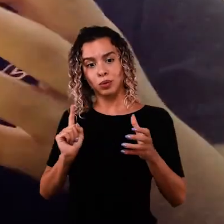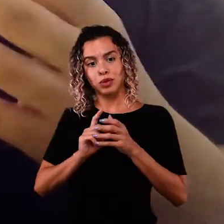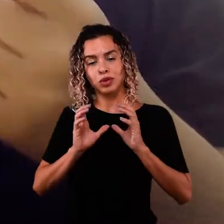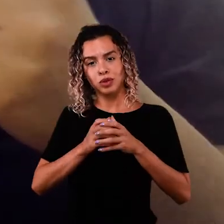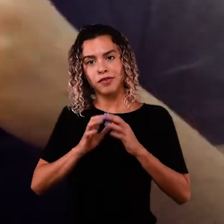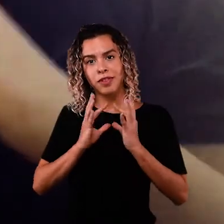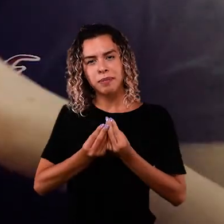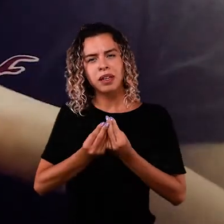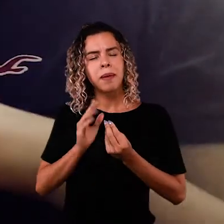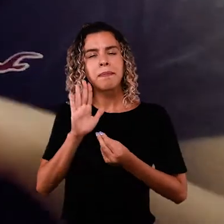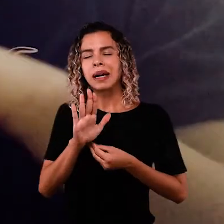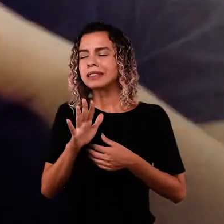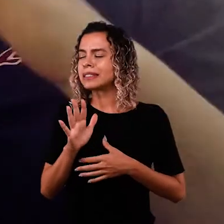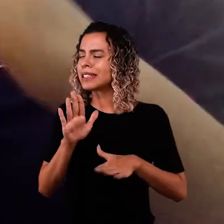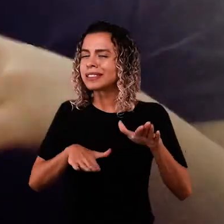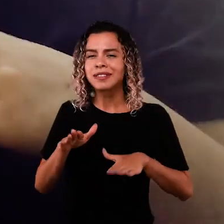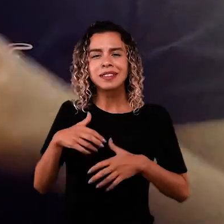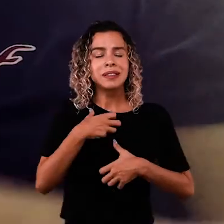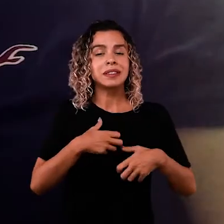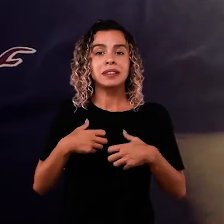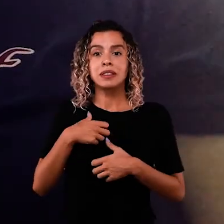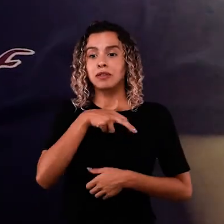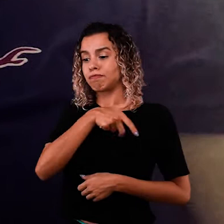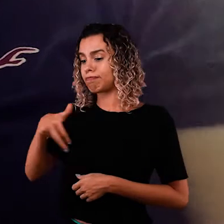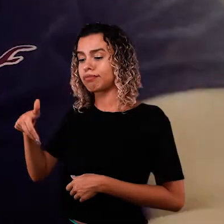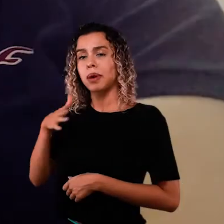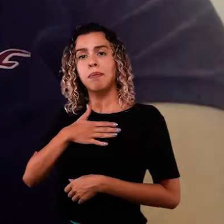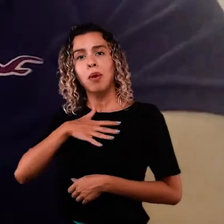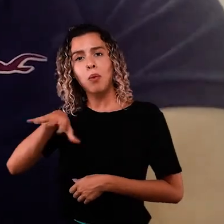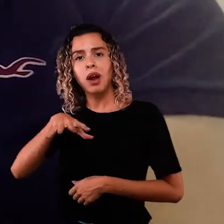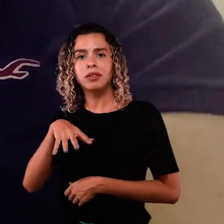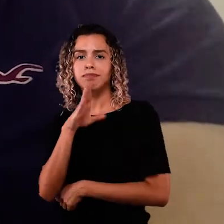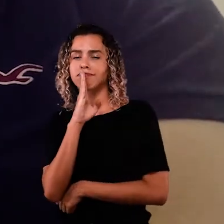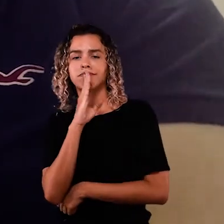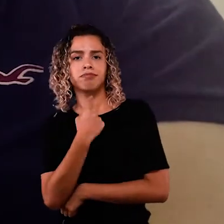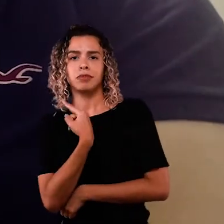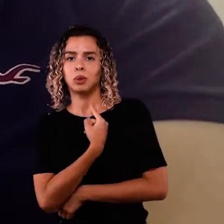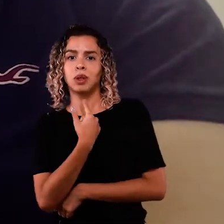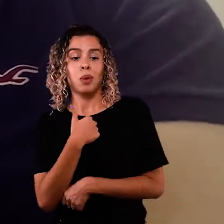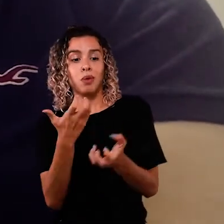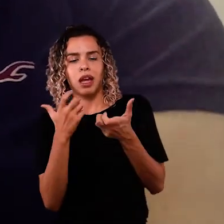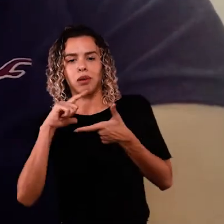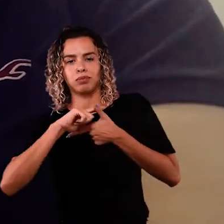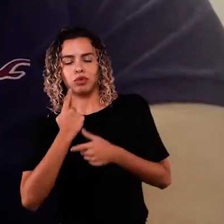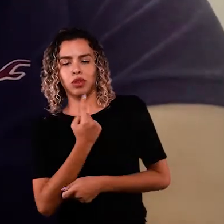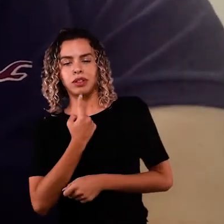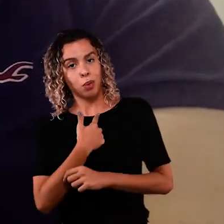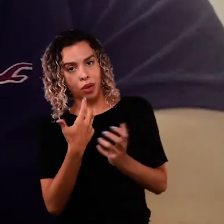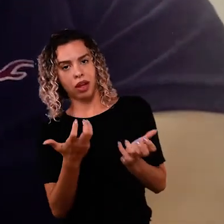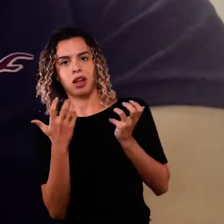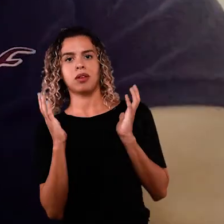e eu também. Mas do nada, sei lá, parece que eu levanto e fico no meu quarto, no meu canto. Porque às vezes tem horas que eu quero